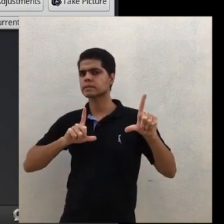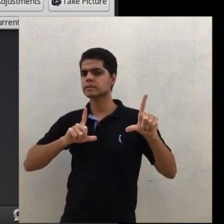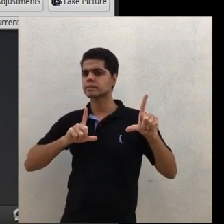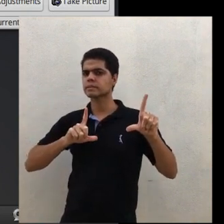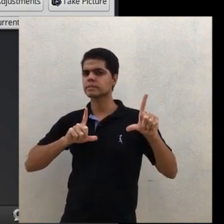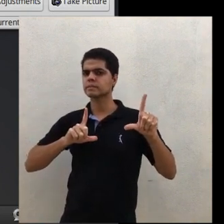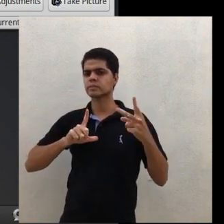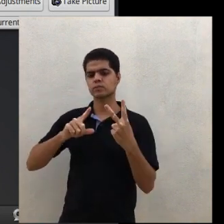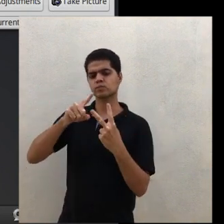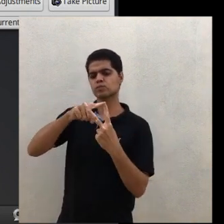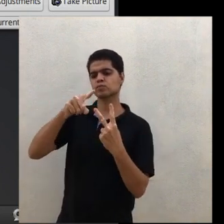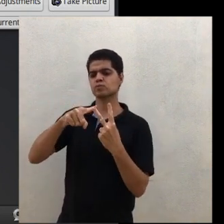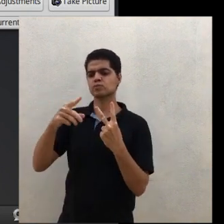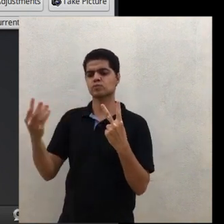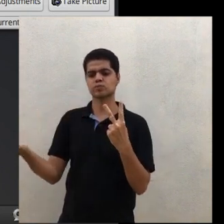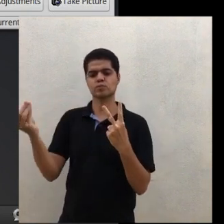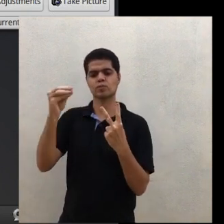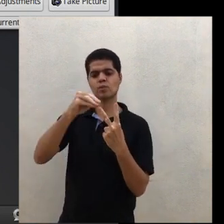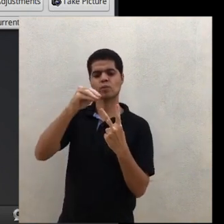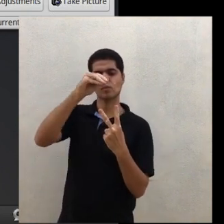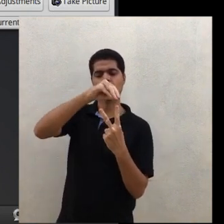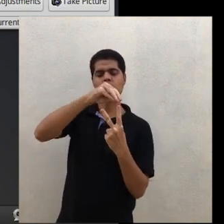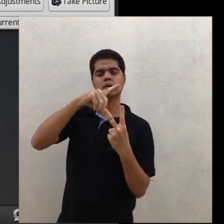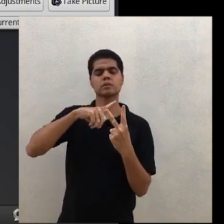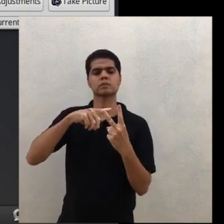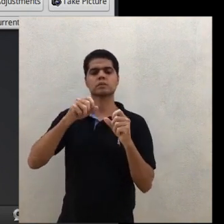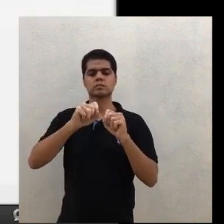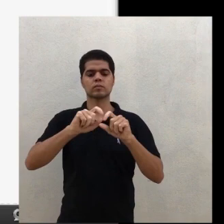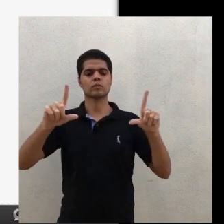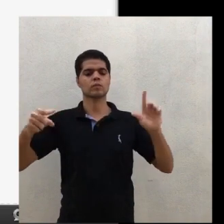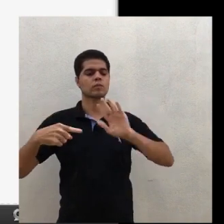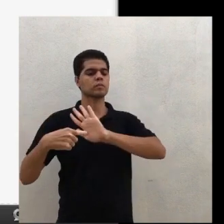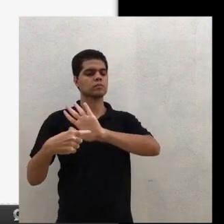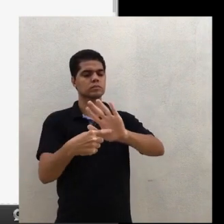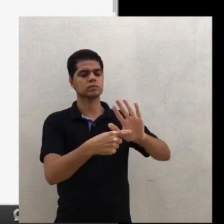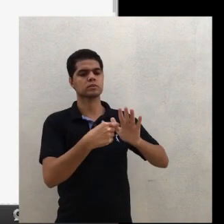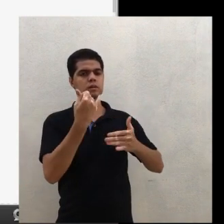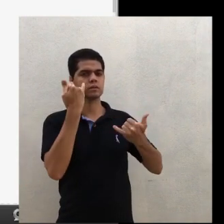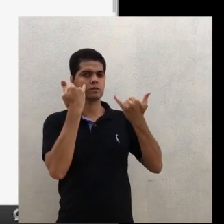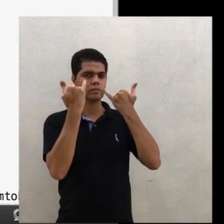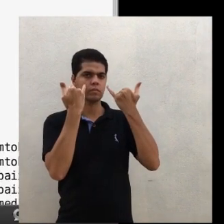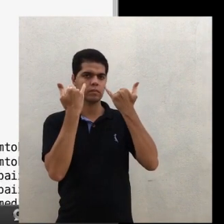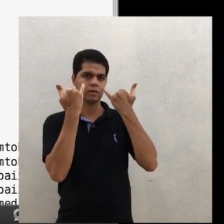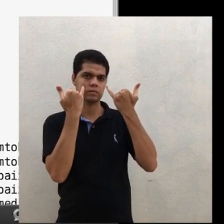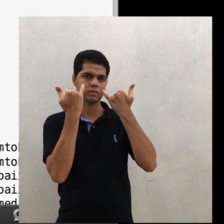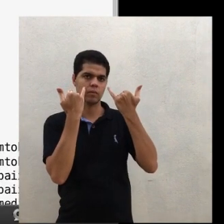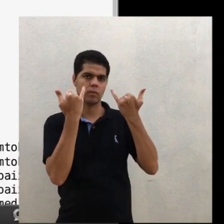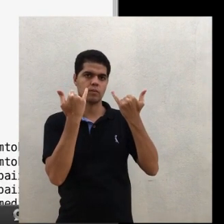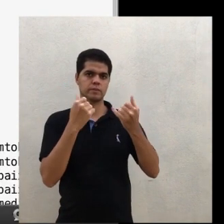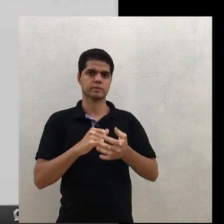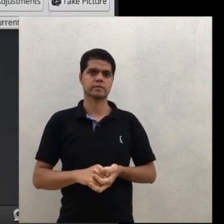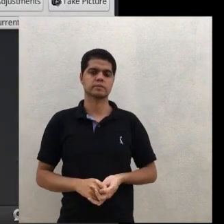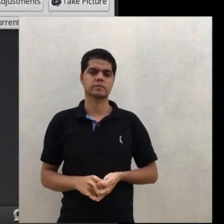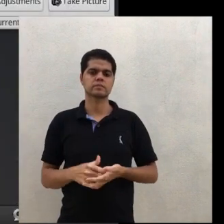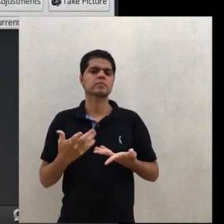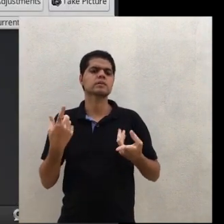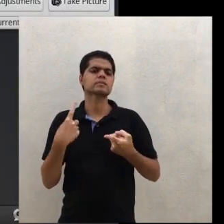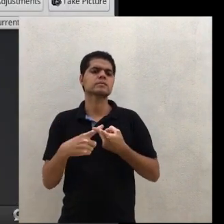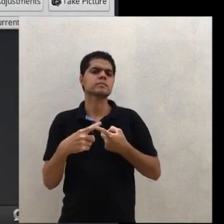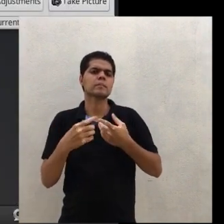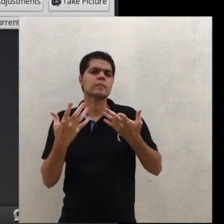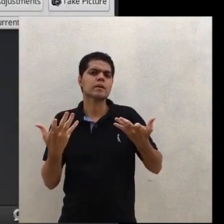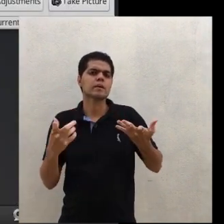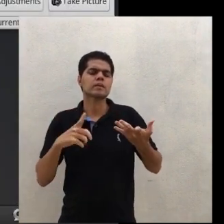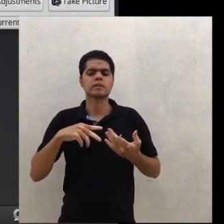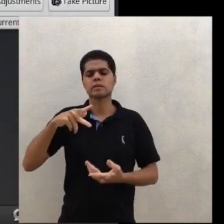aqui, tá? Mas o que é isso? É a mesma coisa que tem aqui no PDF. É o programa que você